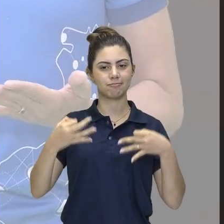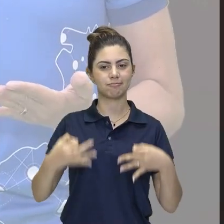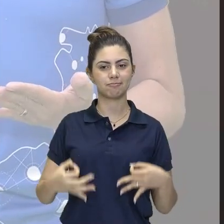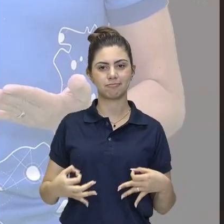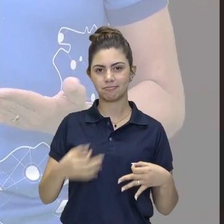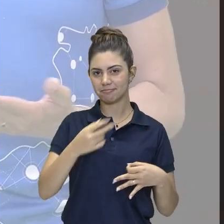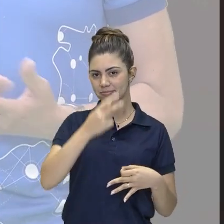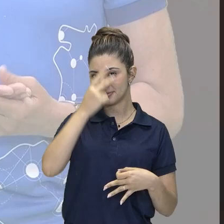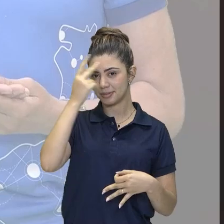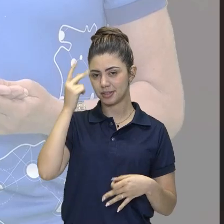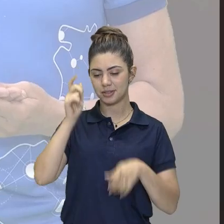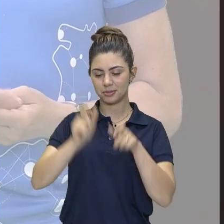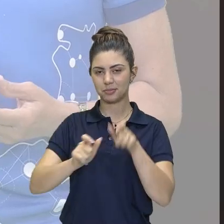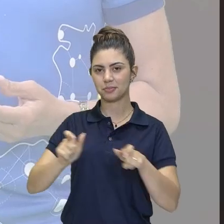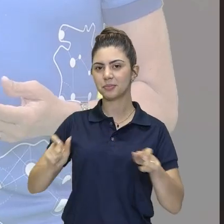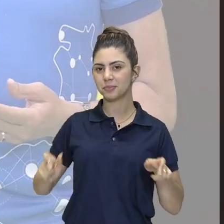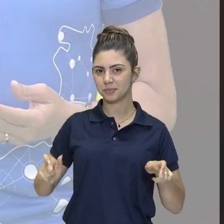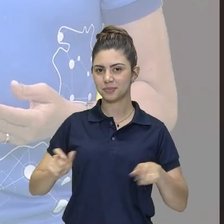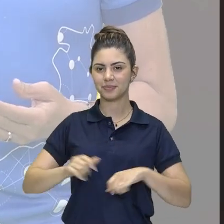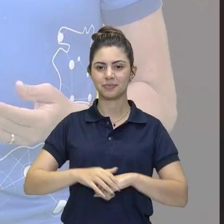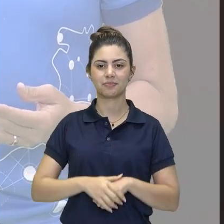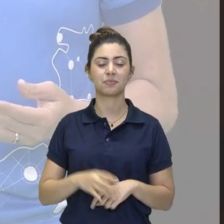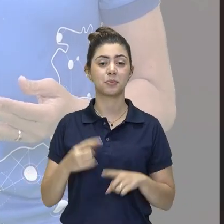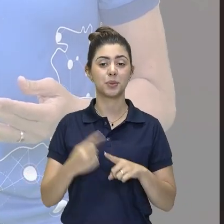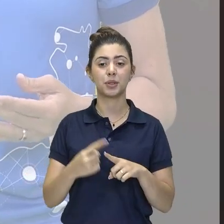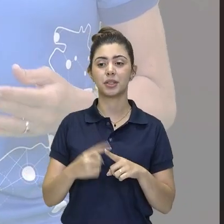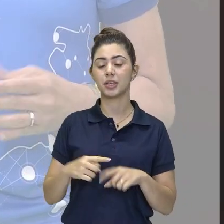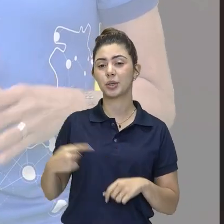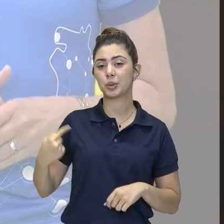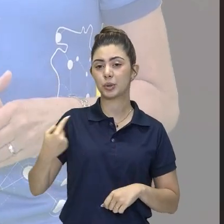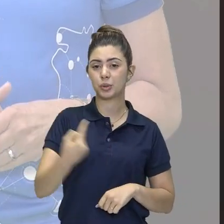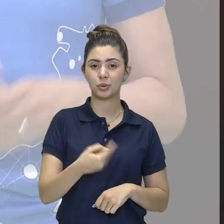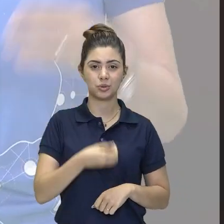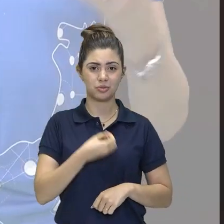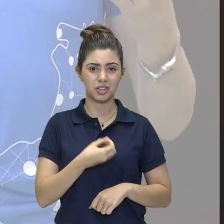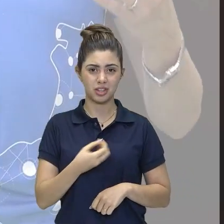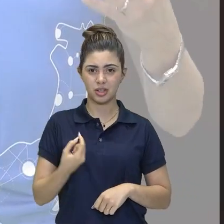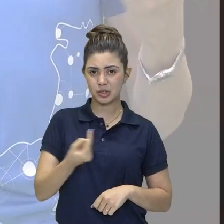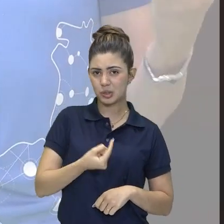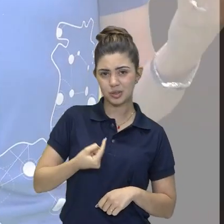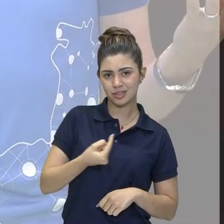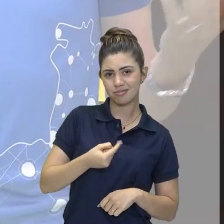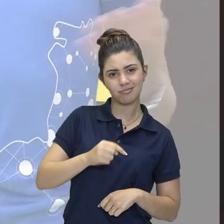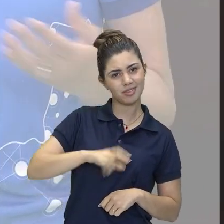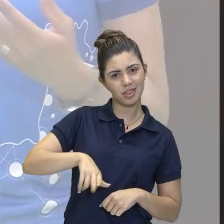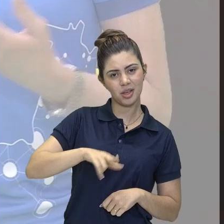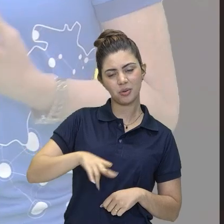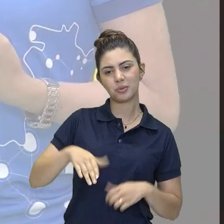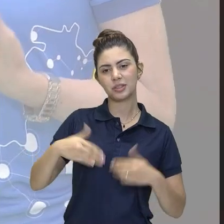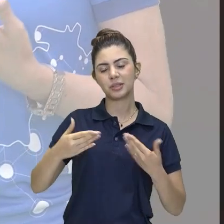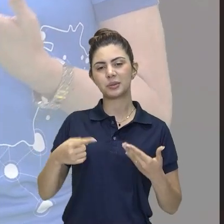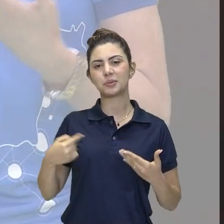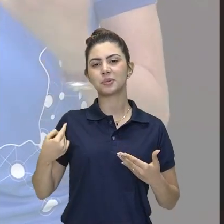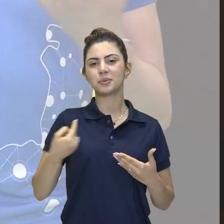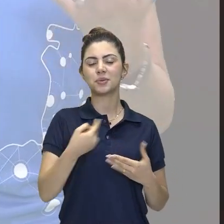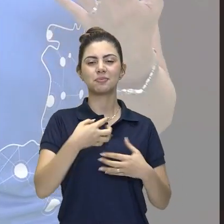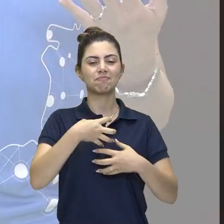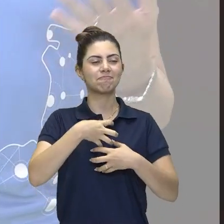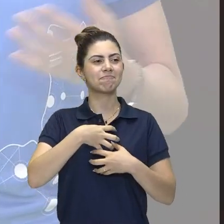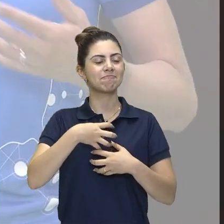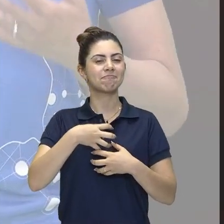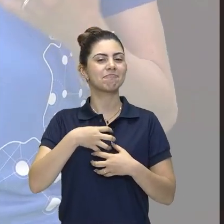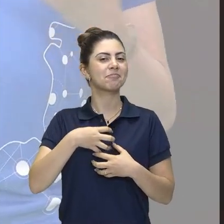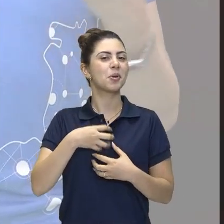estão à minha volta, porque nós não vivemos sozinhos. Vamos aí nos sentir novamente, mais